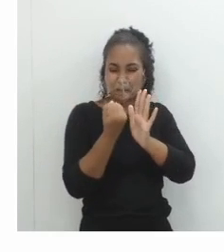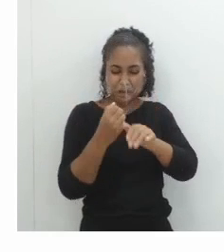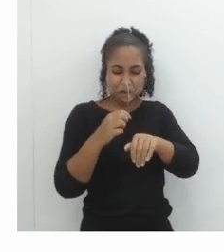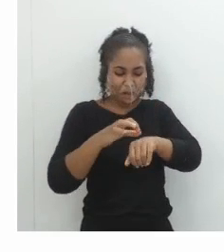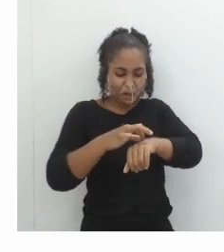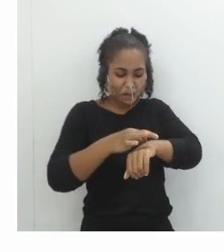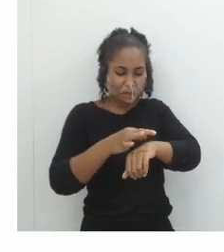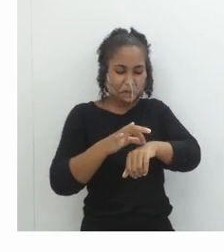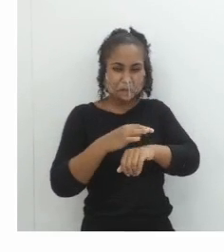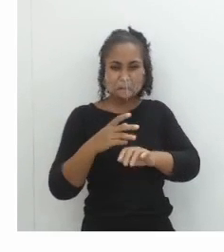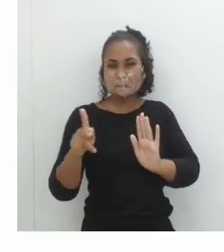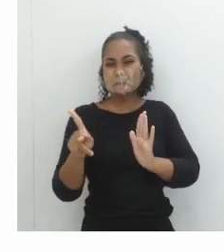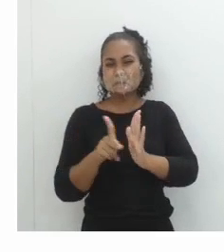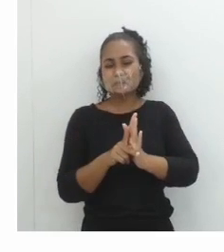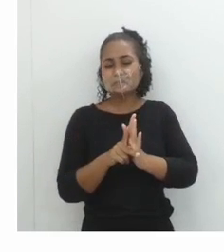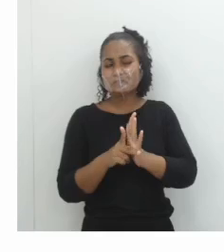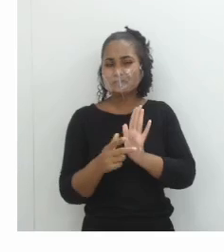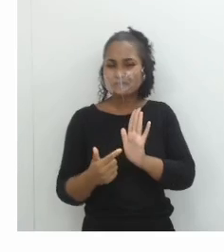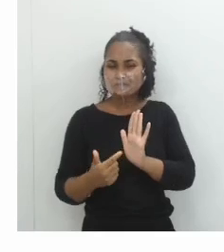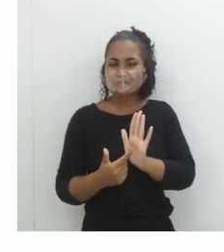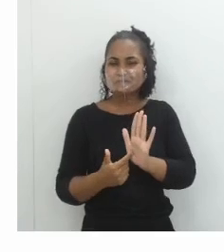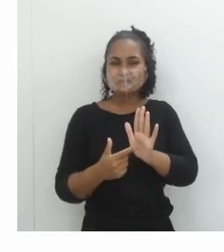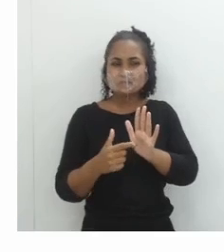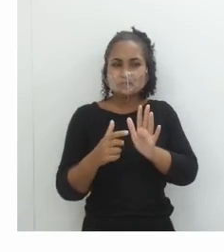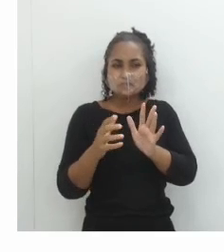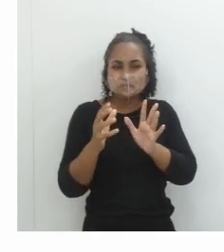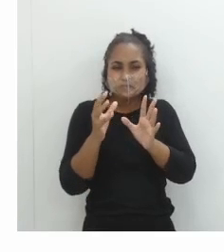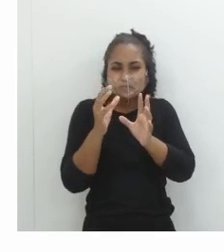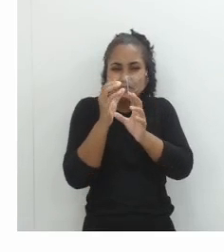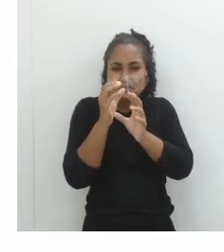na pele, né? Que cicatrizam e quando